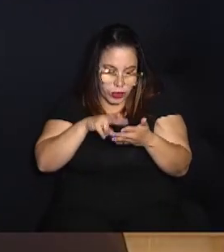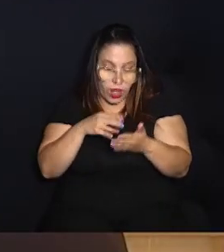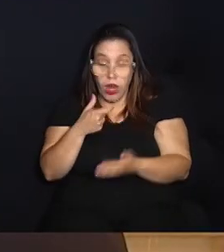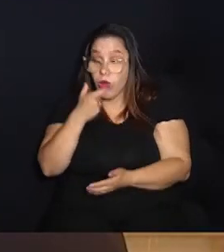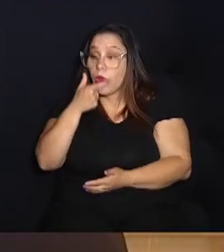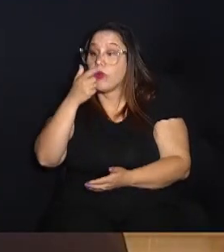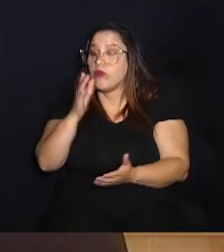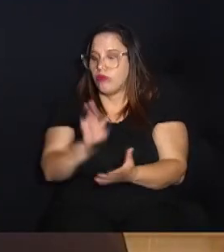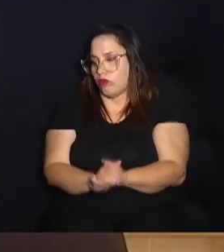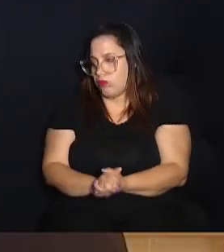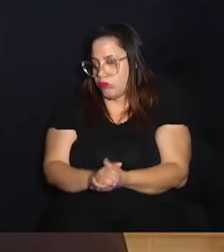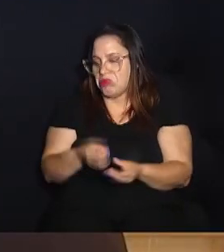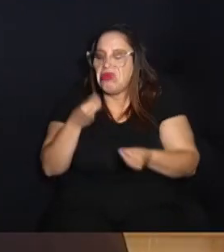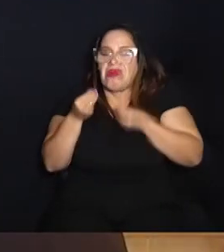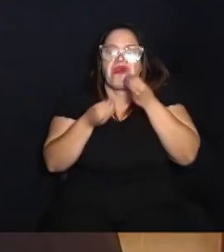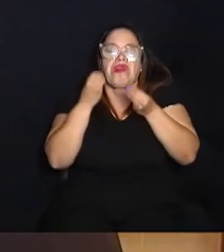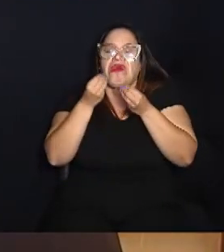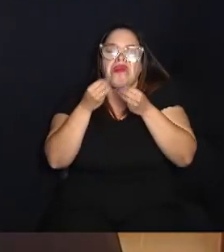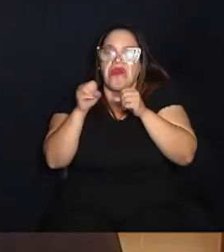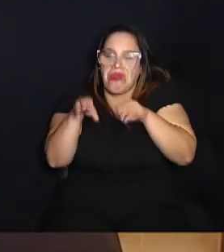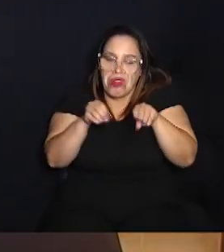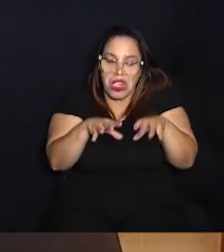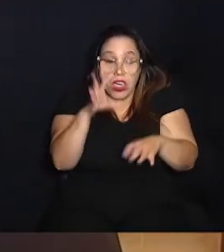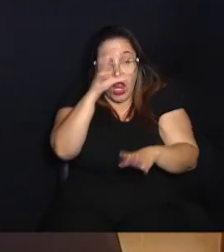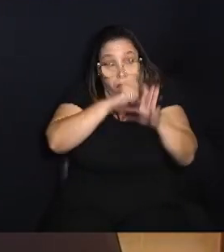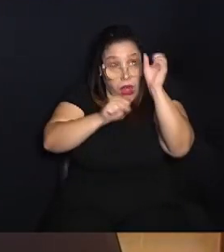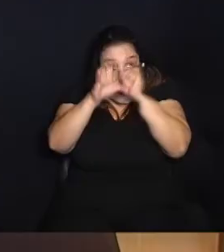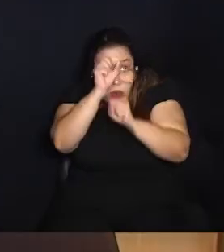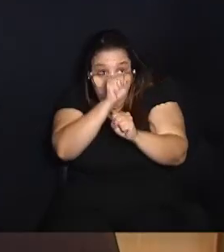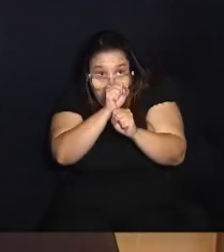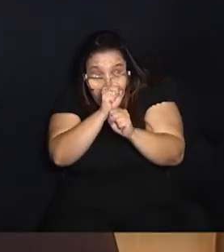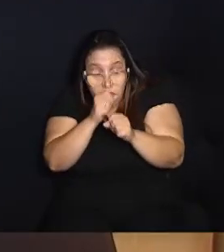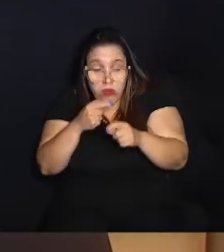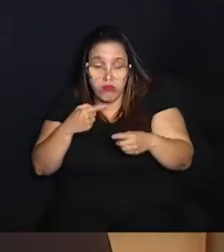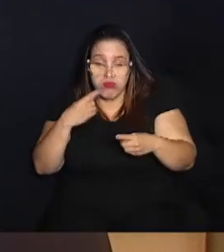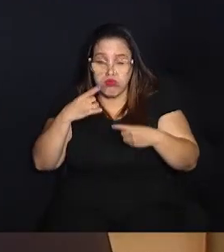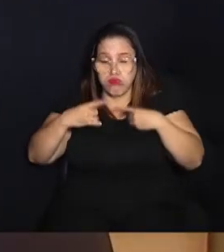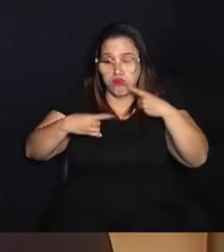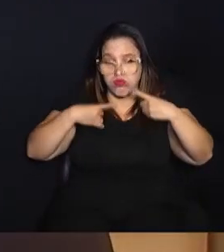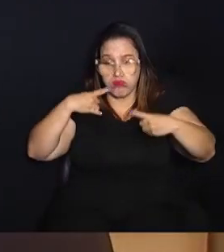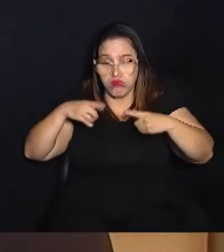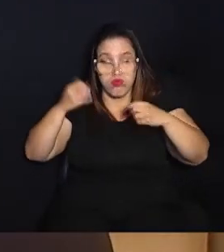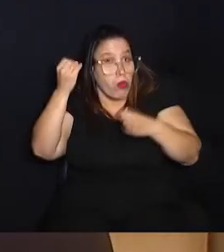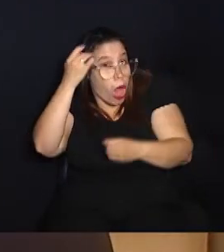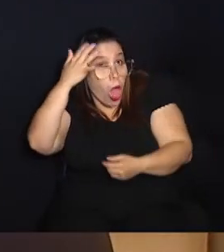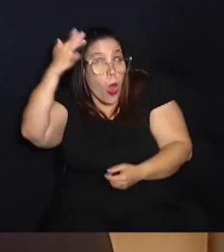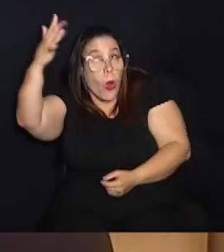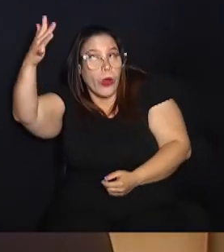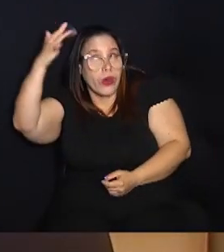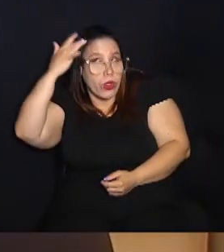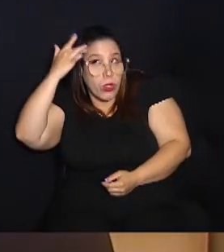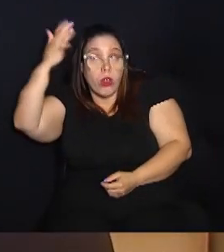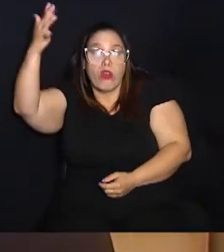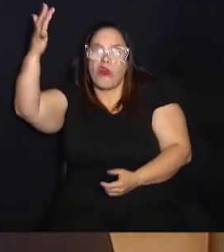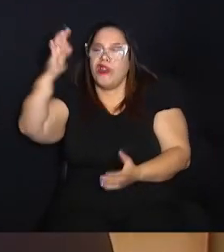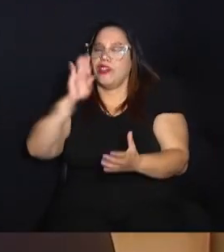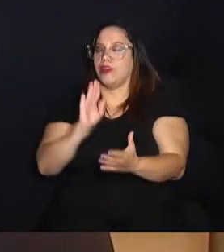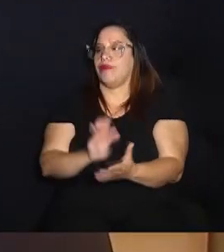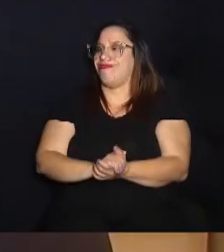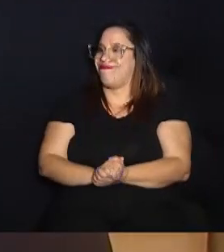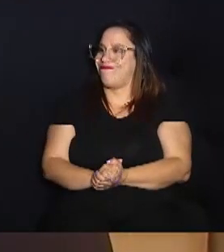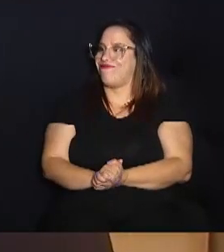como que se davam esses processos de ensinar e aprender? Por meio do diálogo, da criatividade,